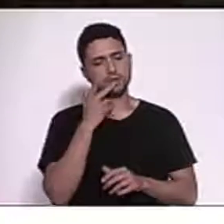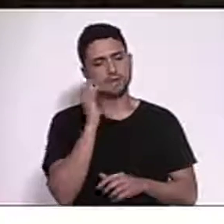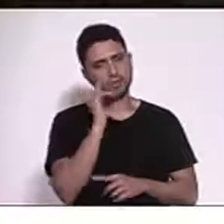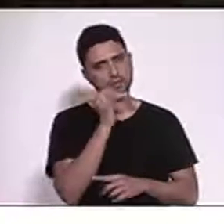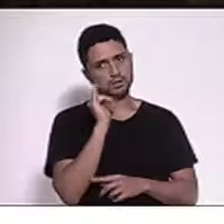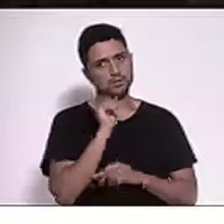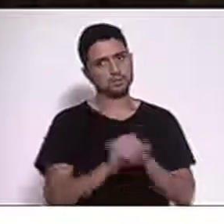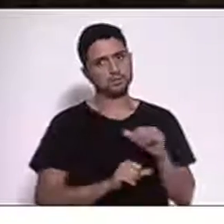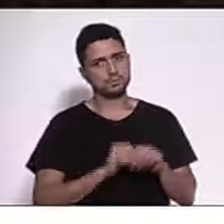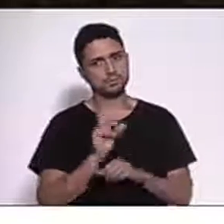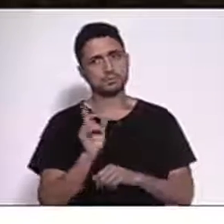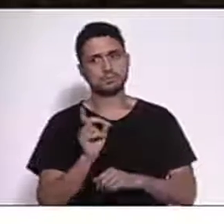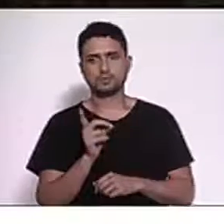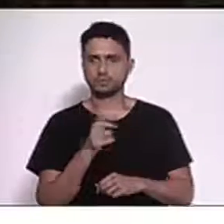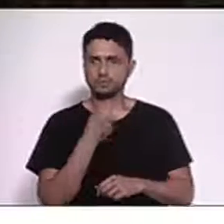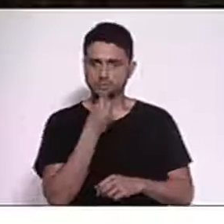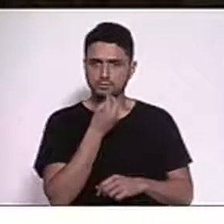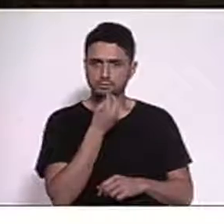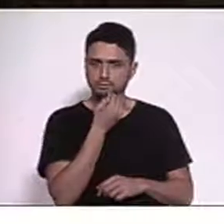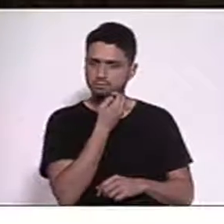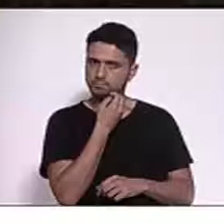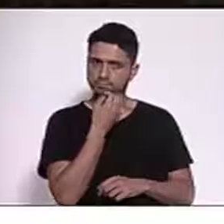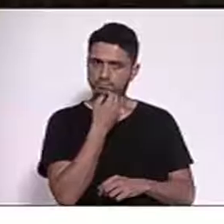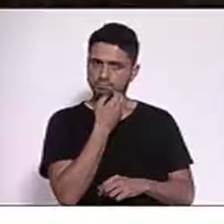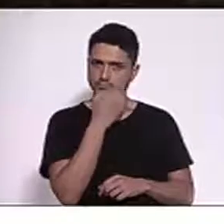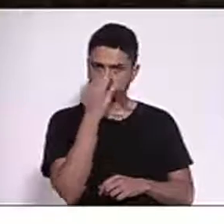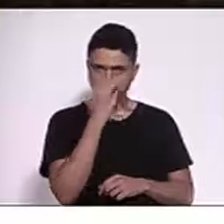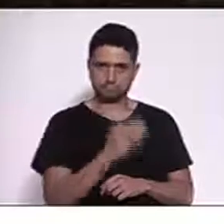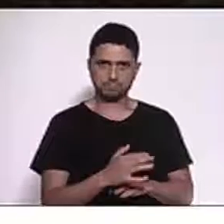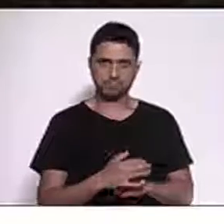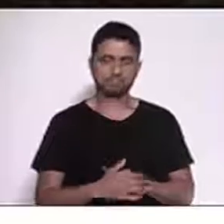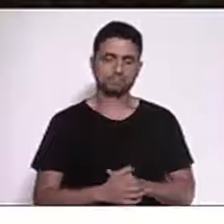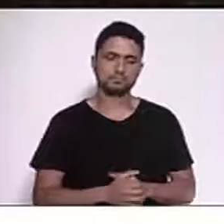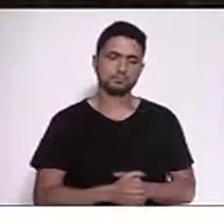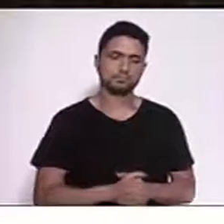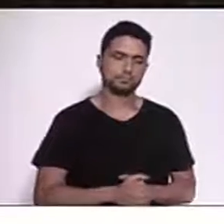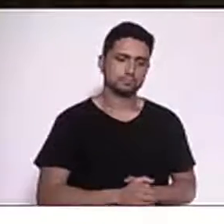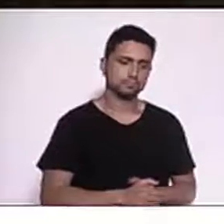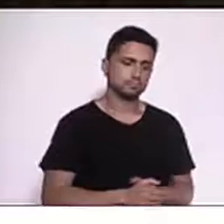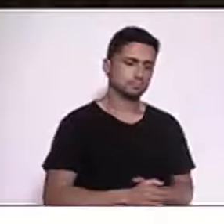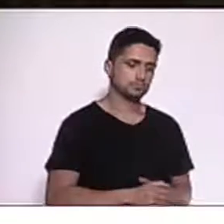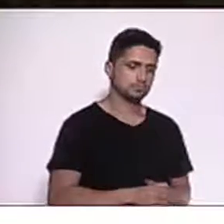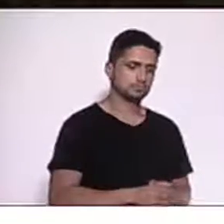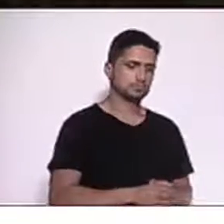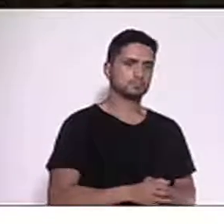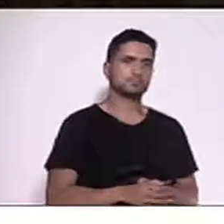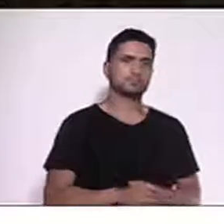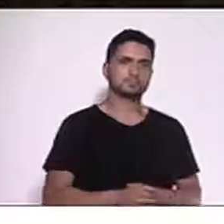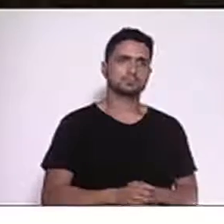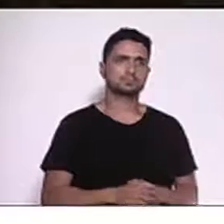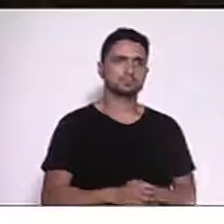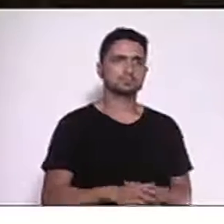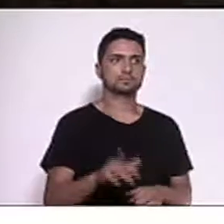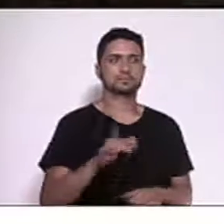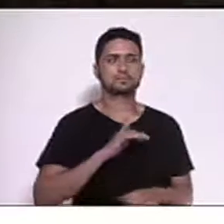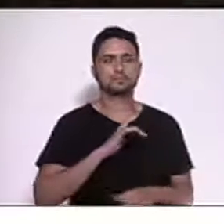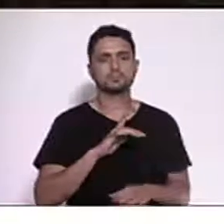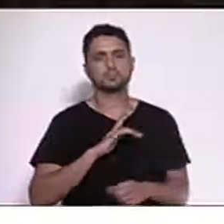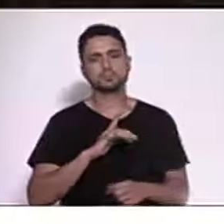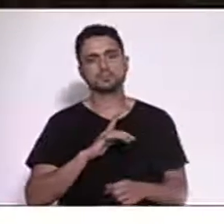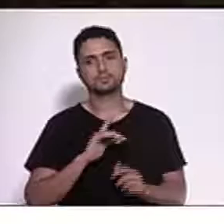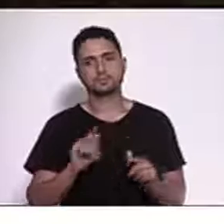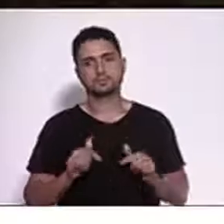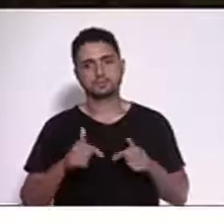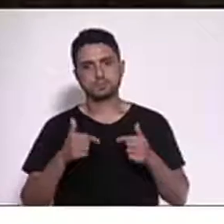de forma alguma, as manifestações de indignação, elas terão que existir,